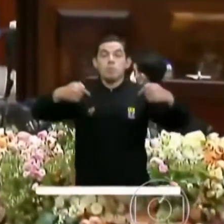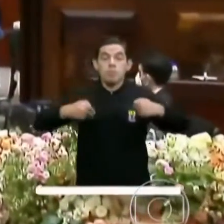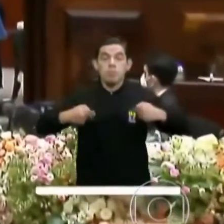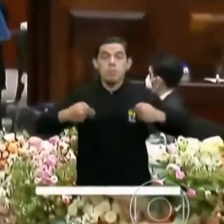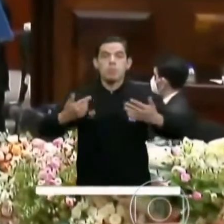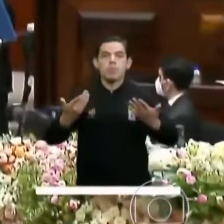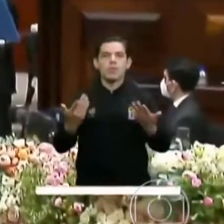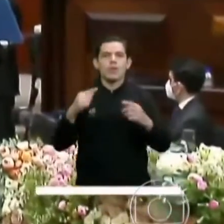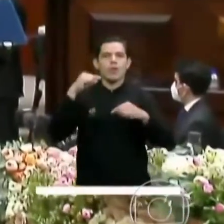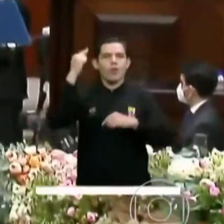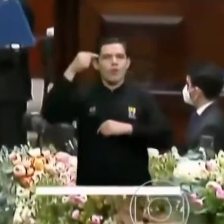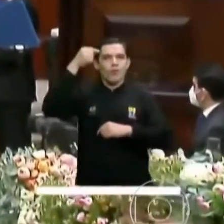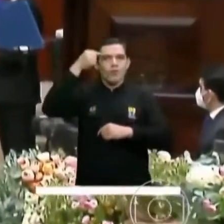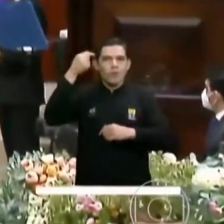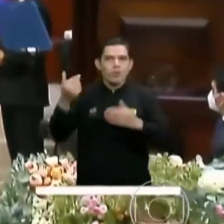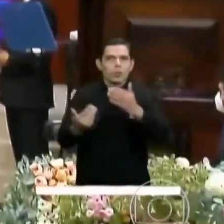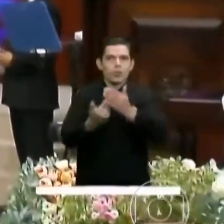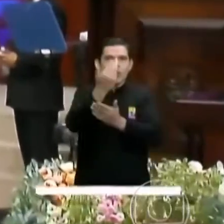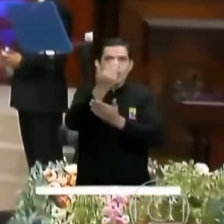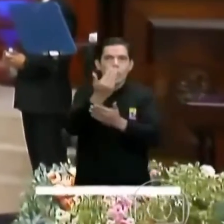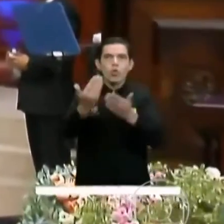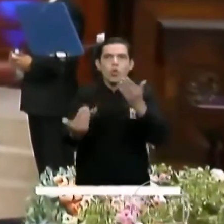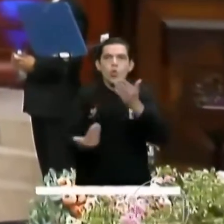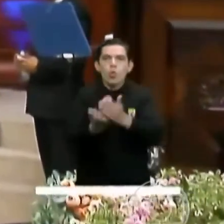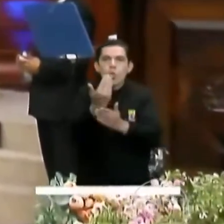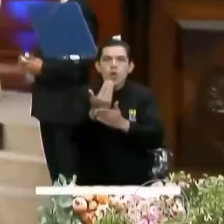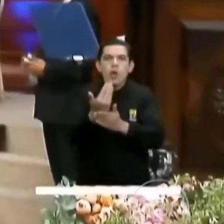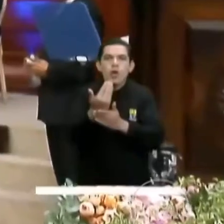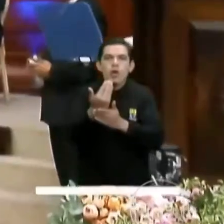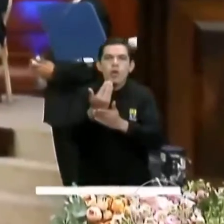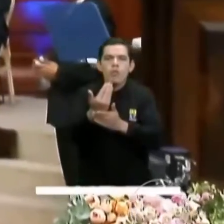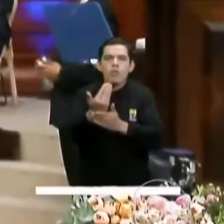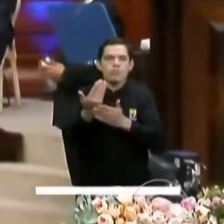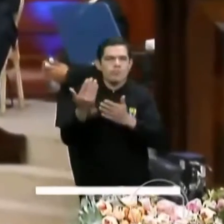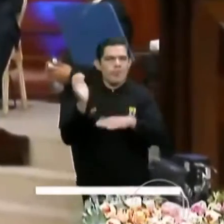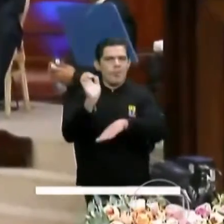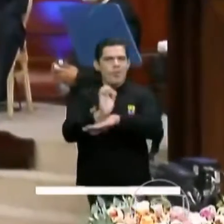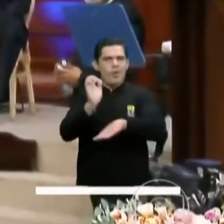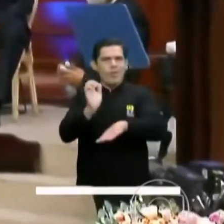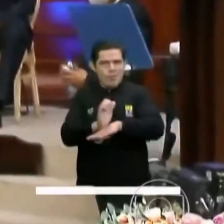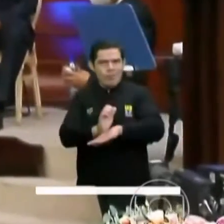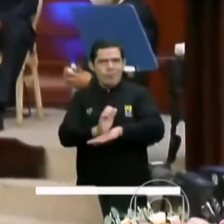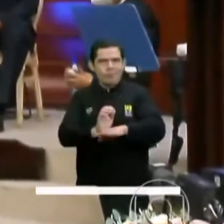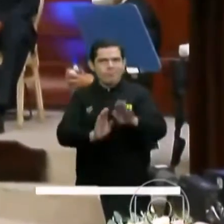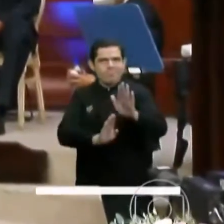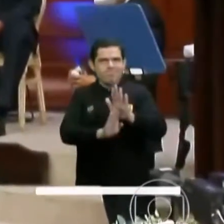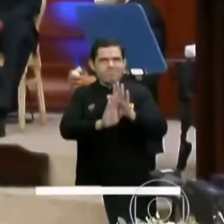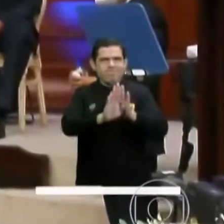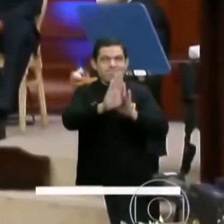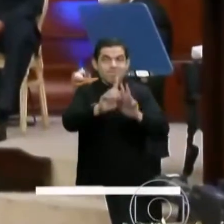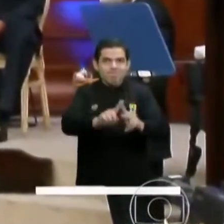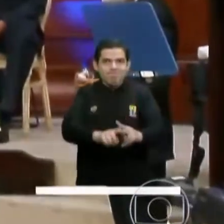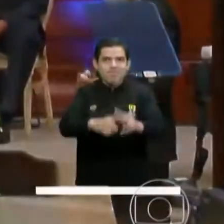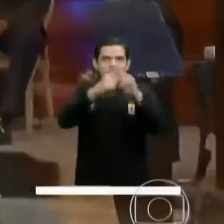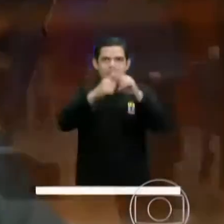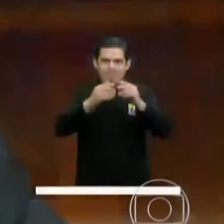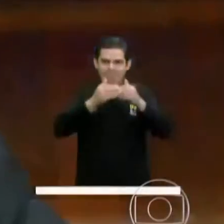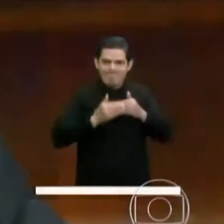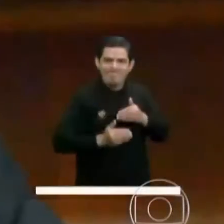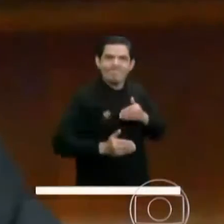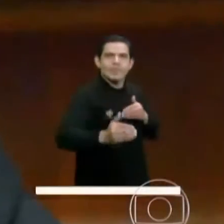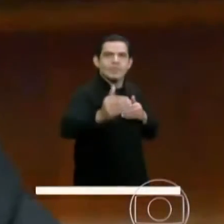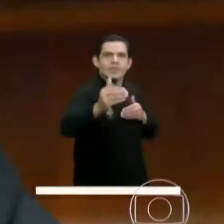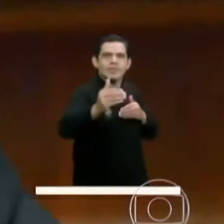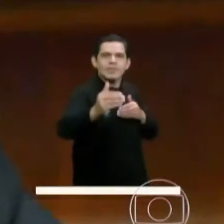esquerda é que venciam a presidência aqui no Equador a vitória de laço foi uma guinada para a direita mas o país